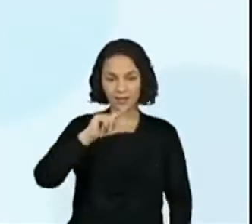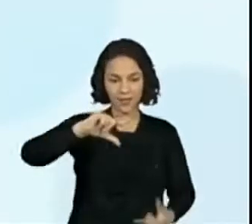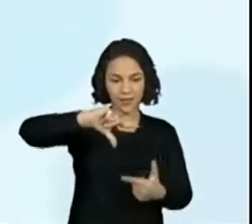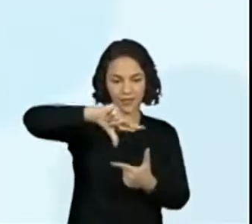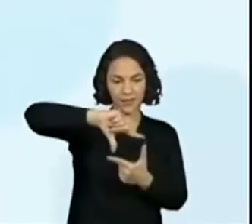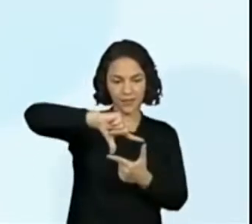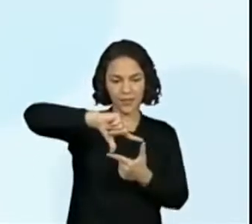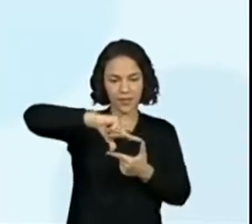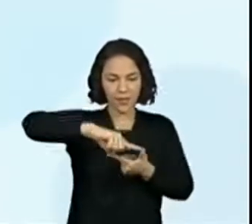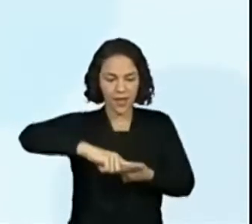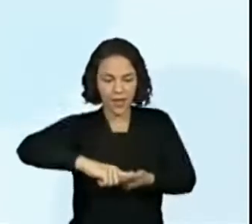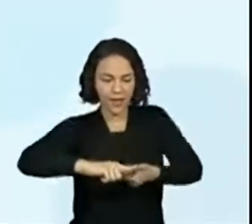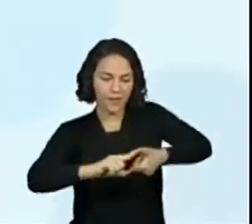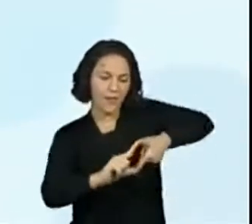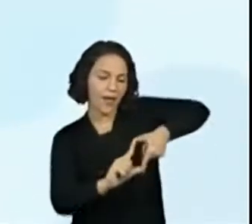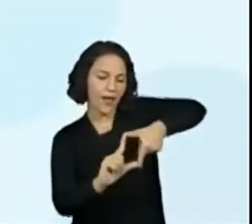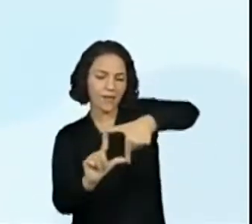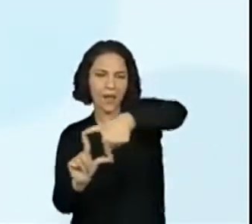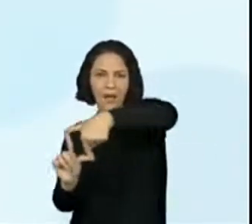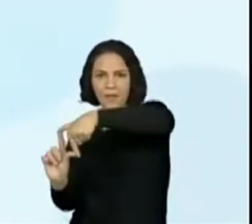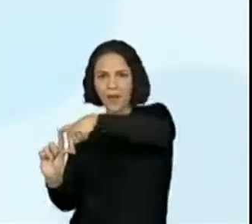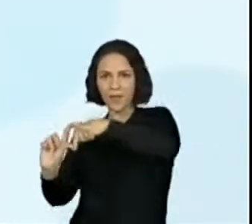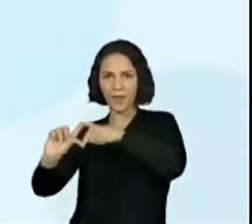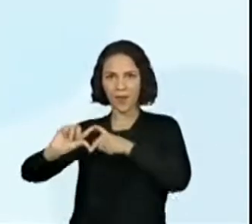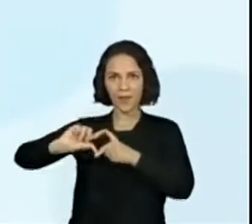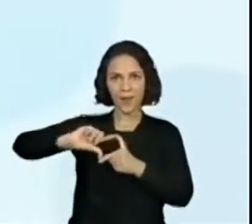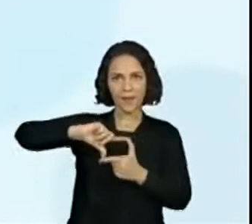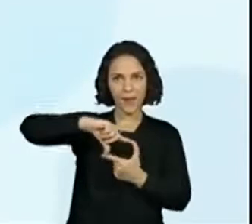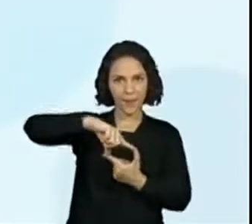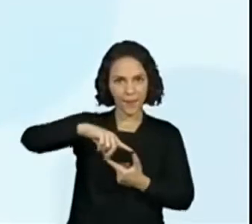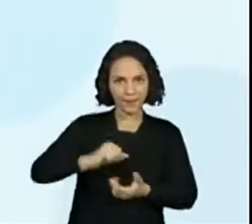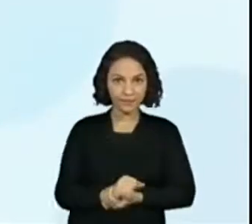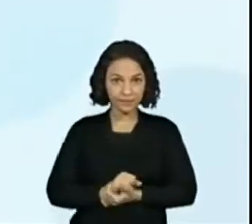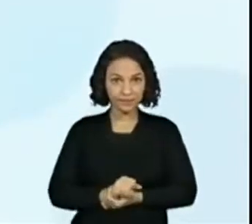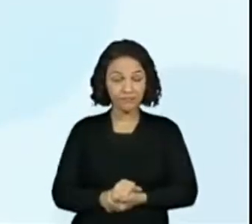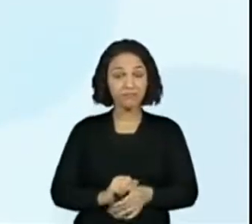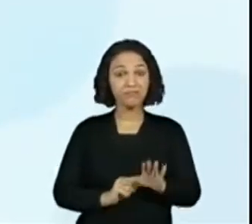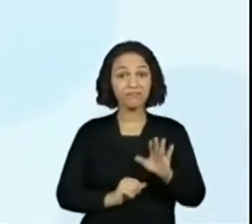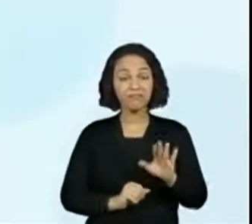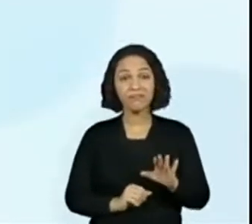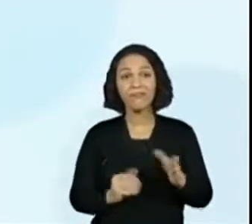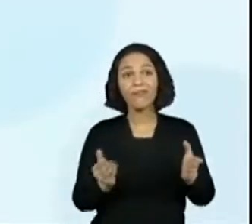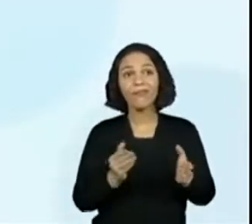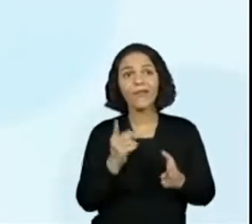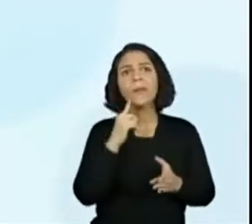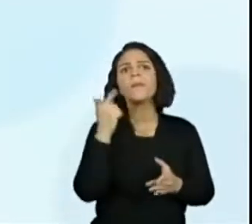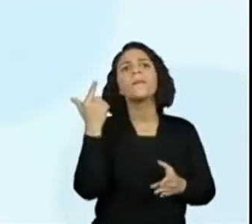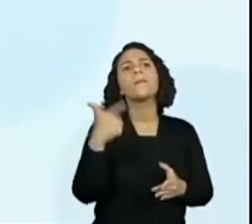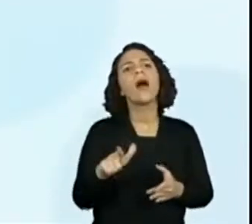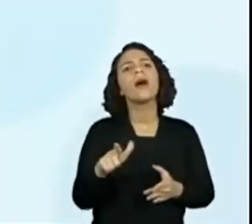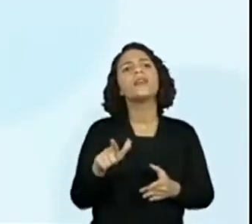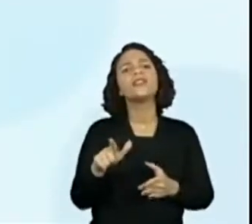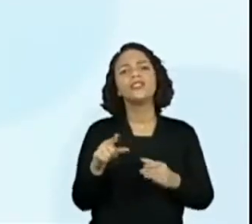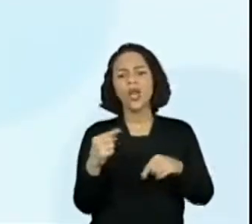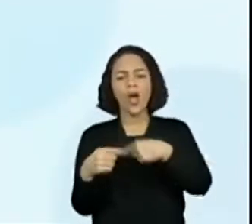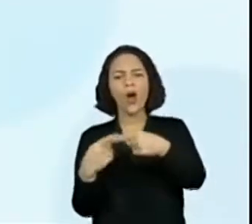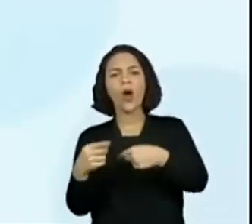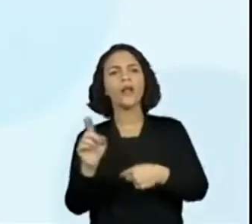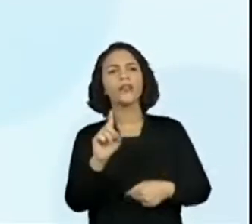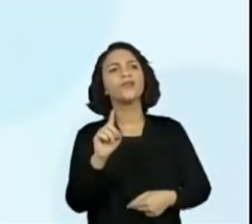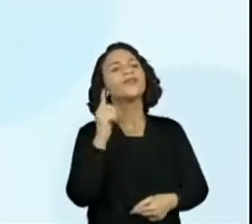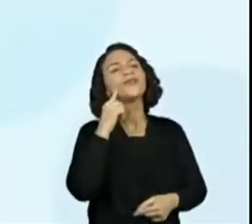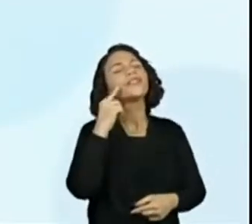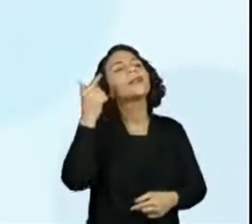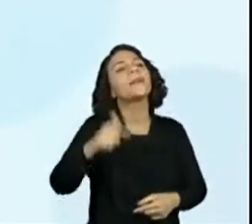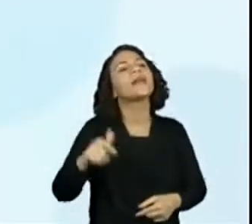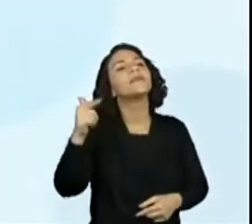Voltando lá na imagem, o que, que a gente pode colocar? O que mais não é arredondado? Vamos por essa parte, que eu acho que fica até mais fácil.